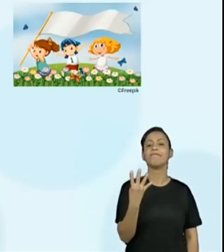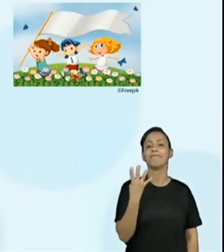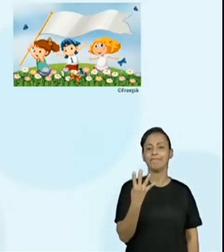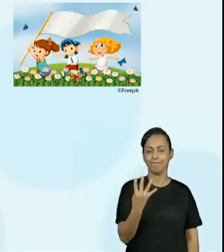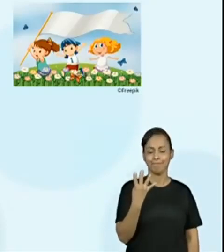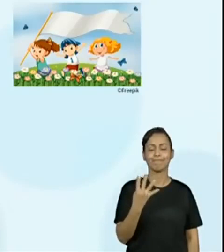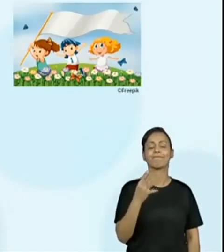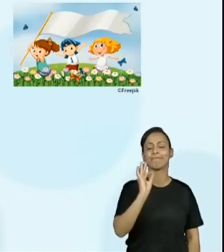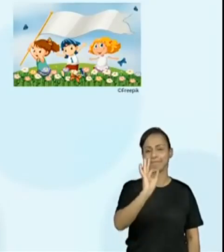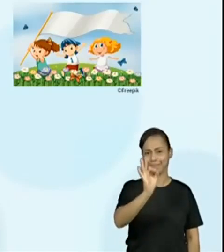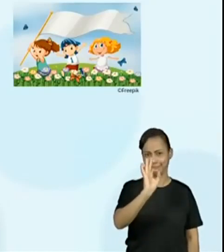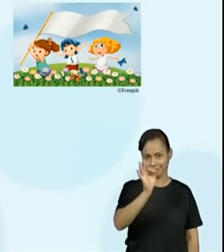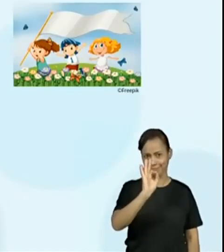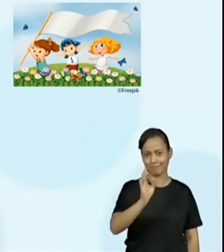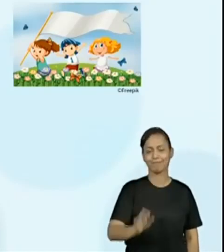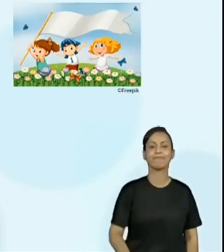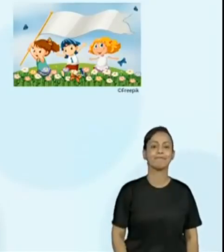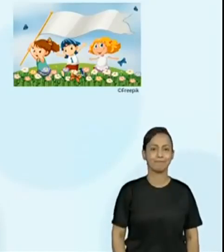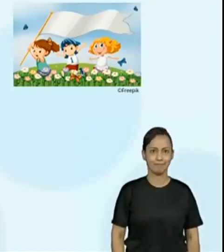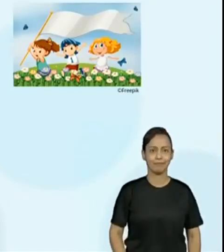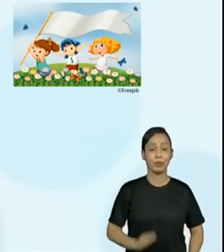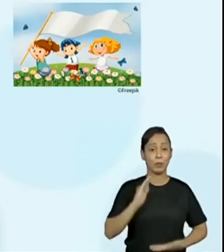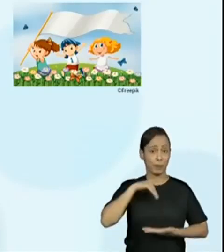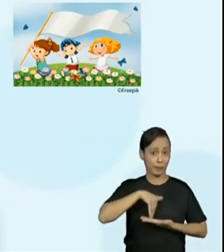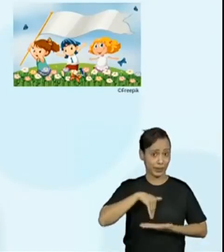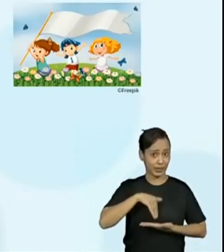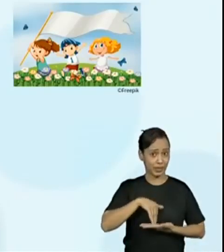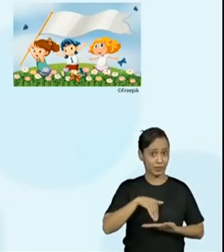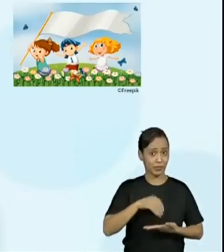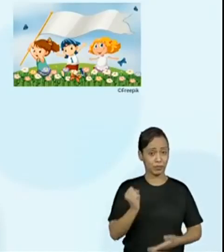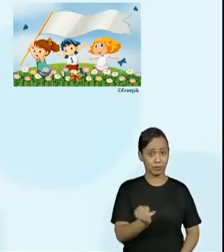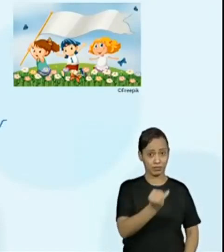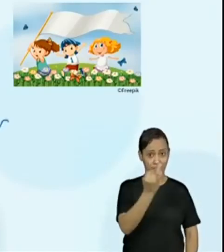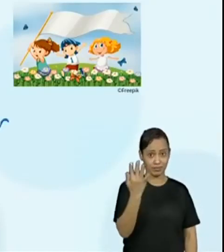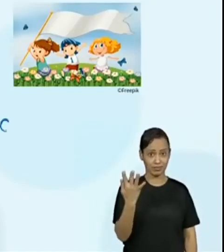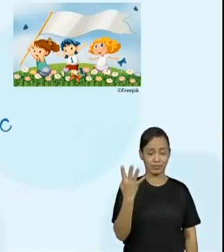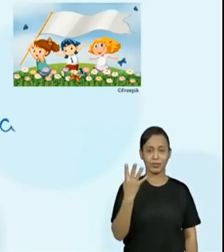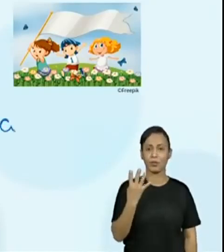4 participantes. Isso.